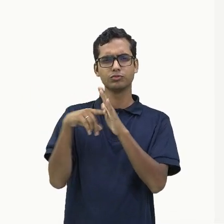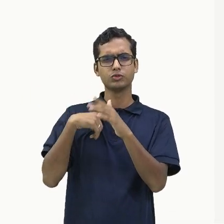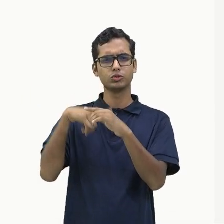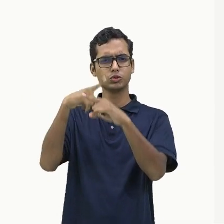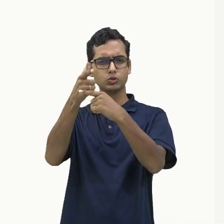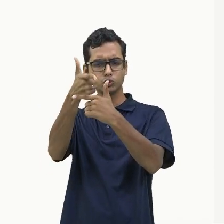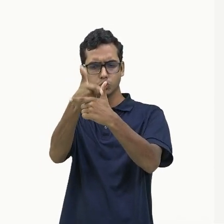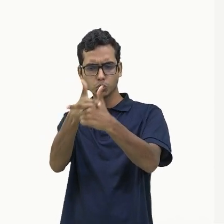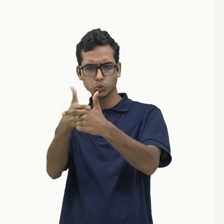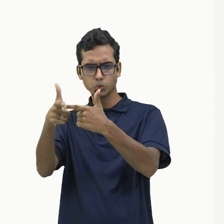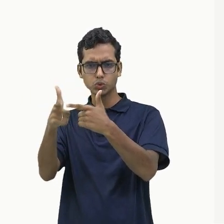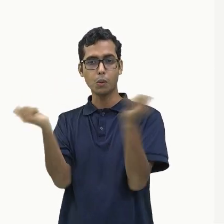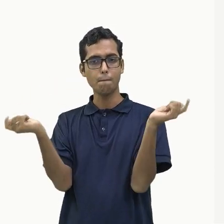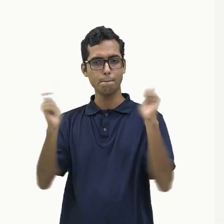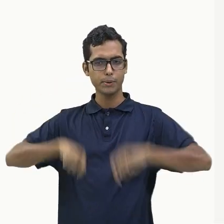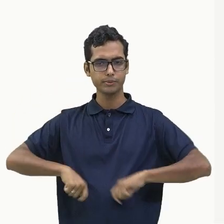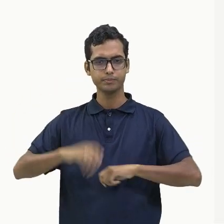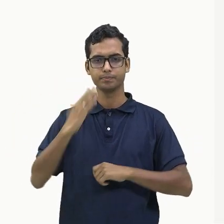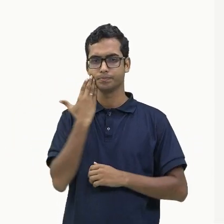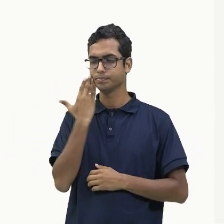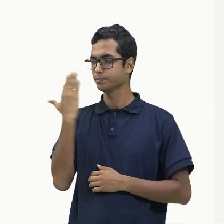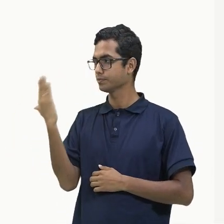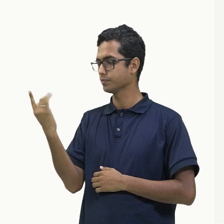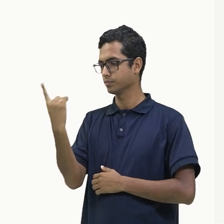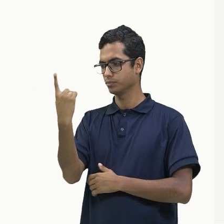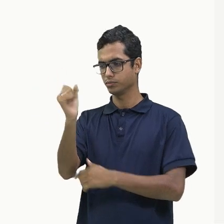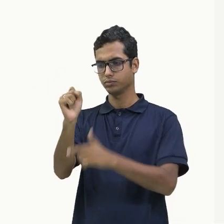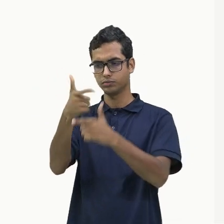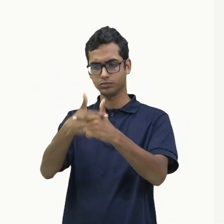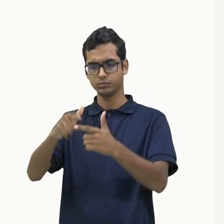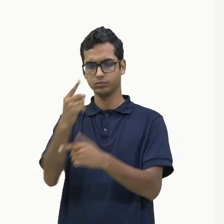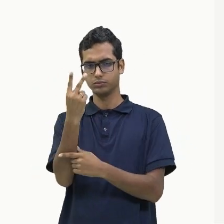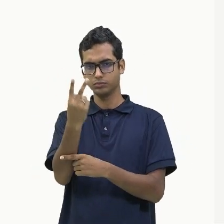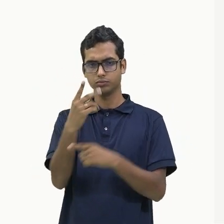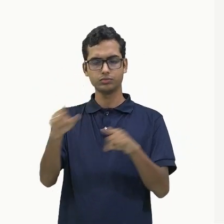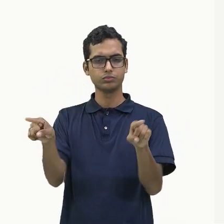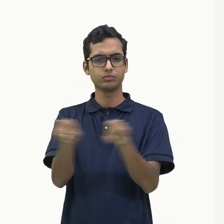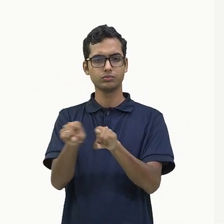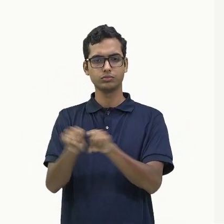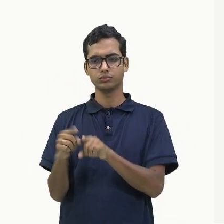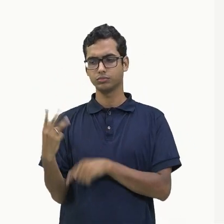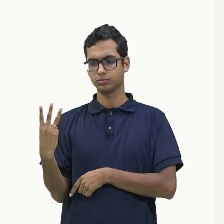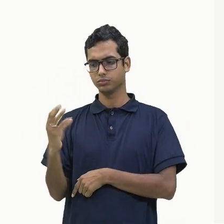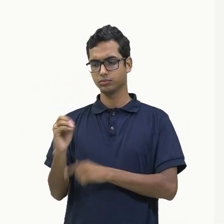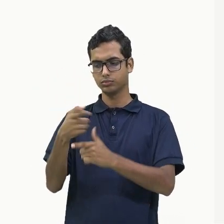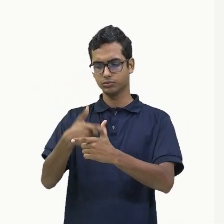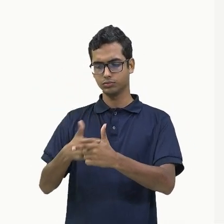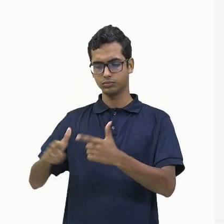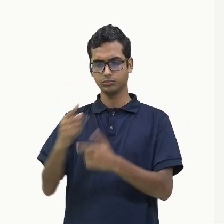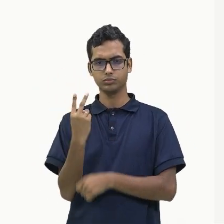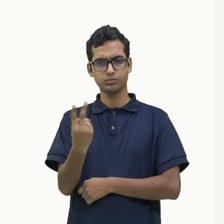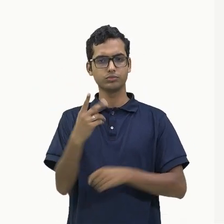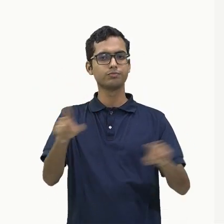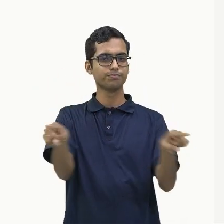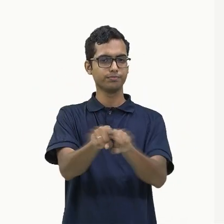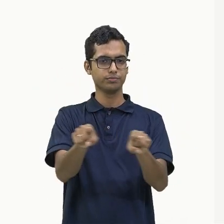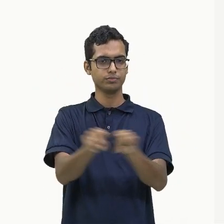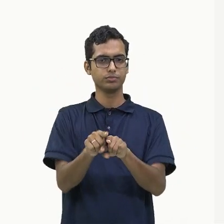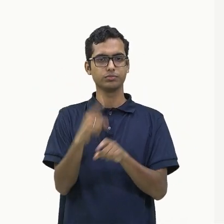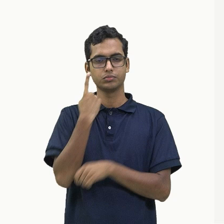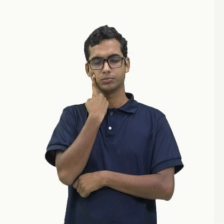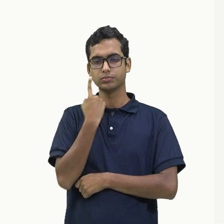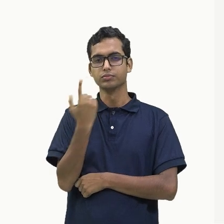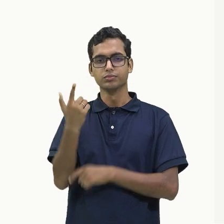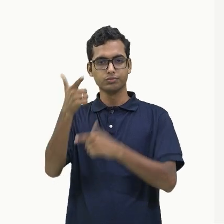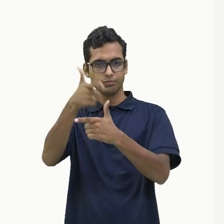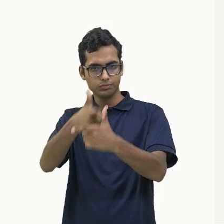18, vou dividir o 18 por 2, e o 30 eu tenho que dividir por 2 também, tá? Sempre que